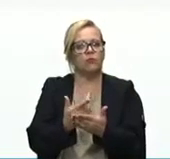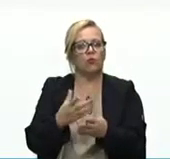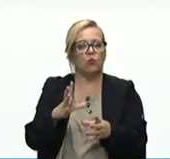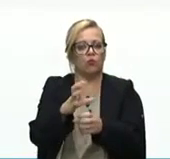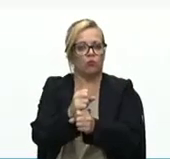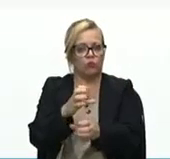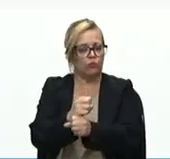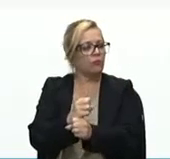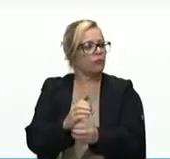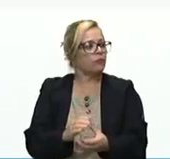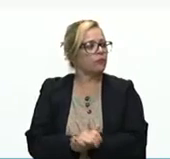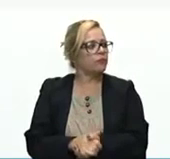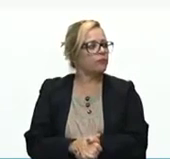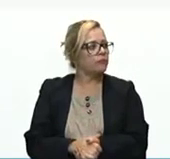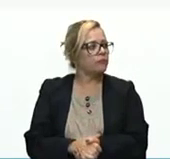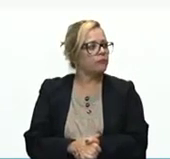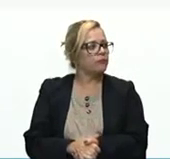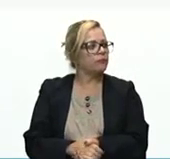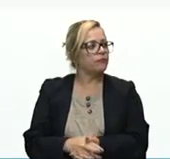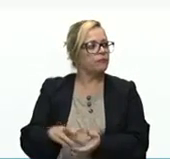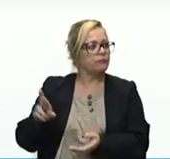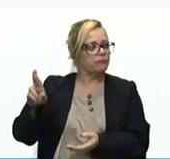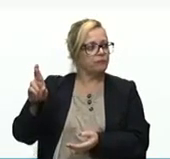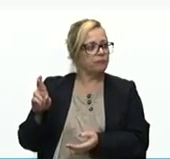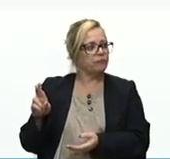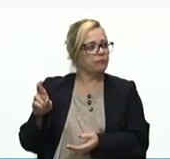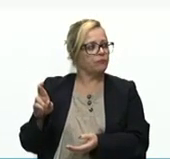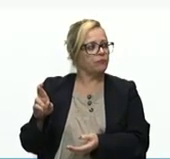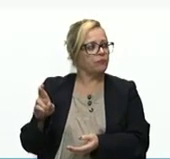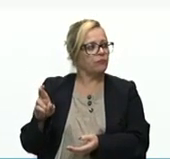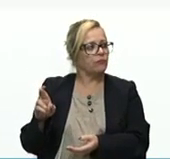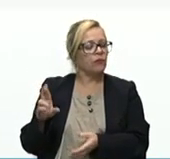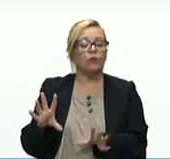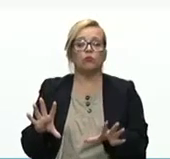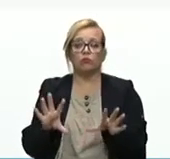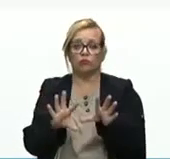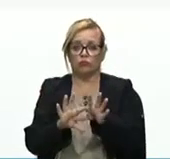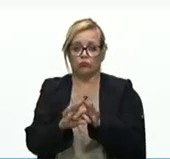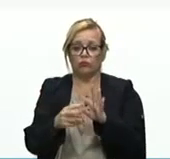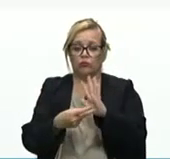cálculo. Então, o R, que é o nosso coeficiente de correlação,